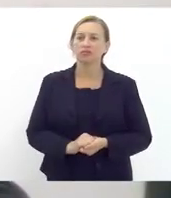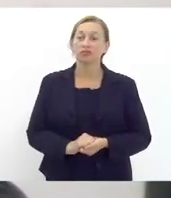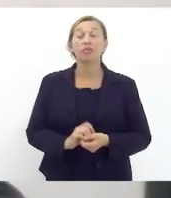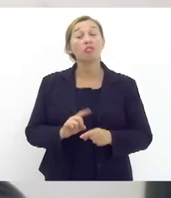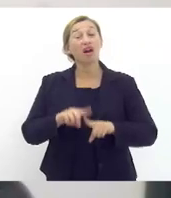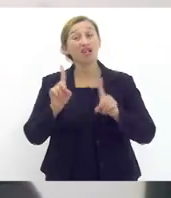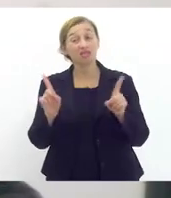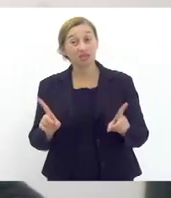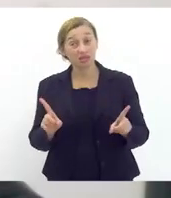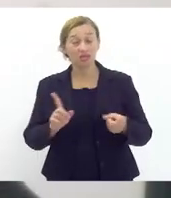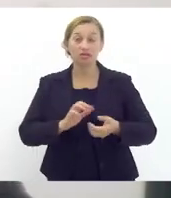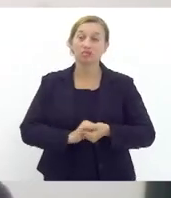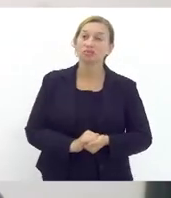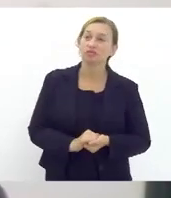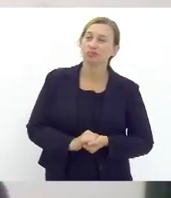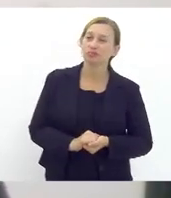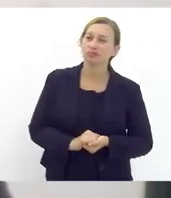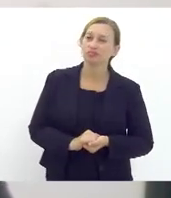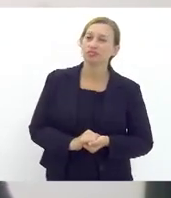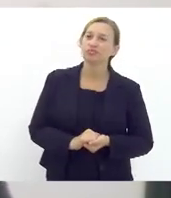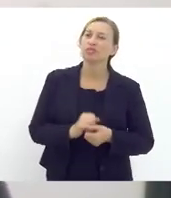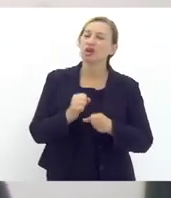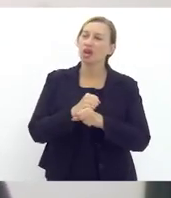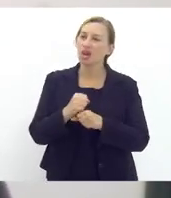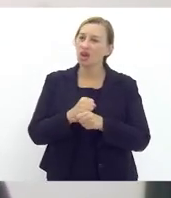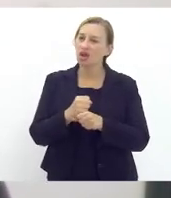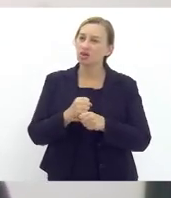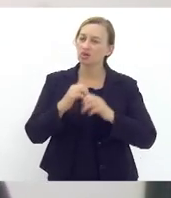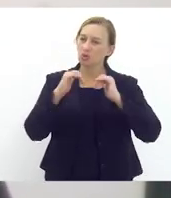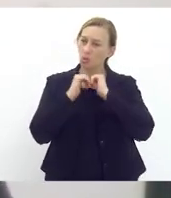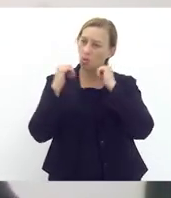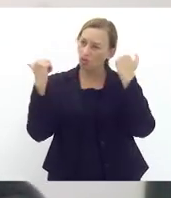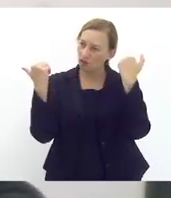mas é ano de conferência